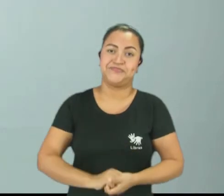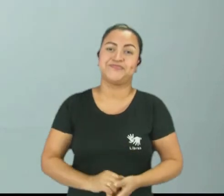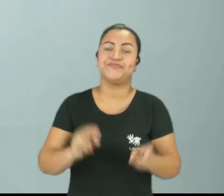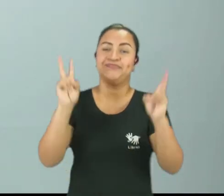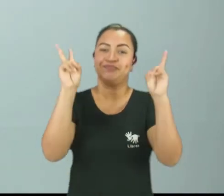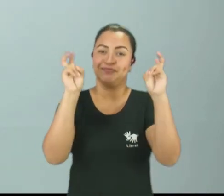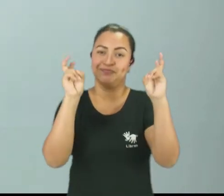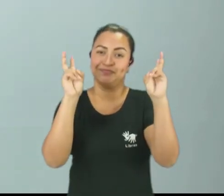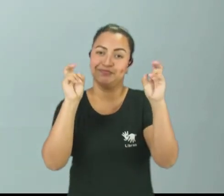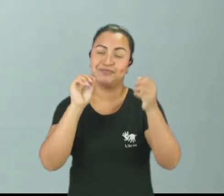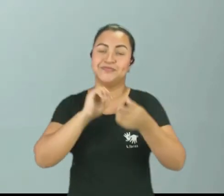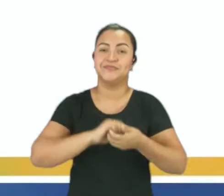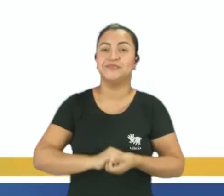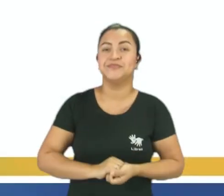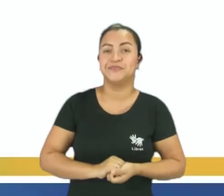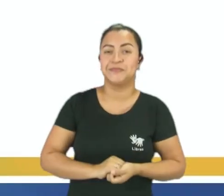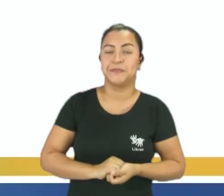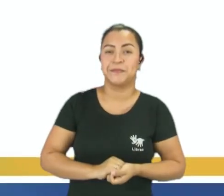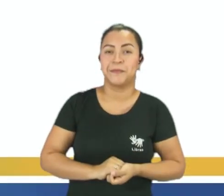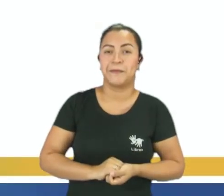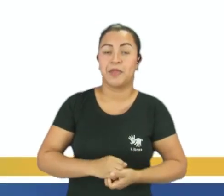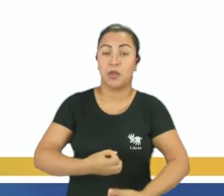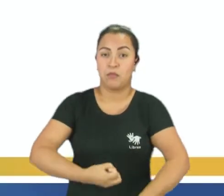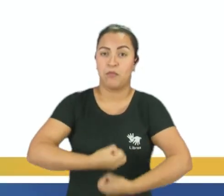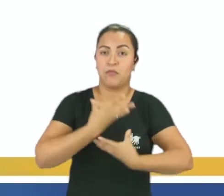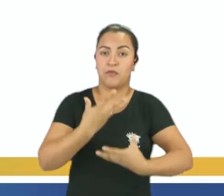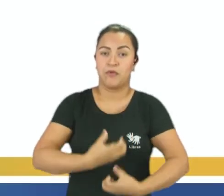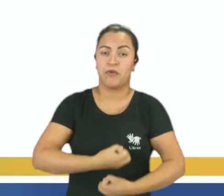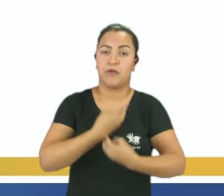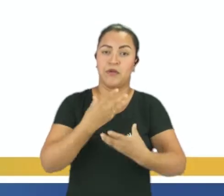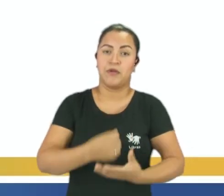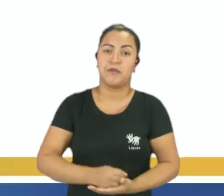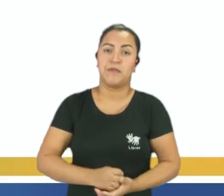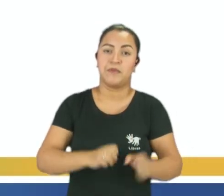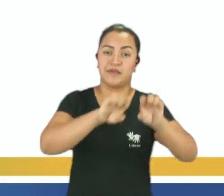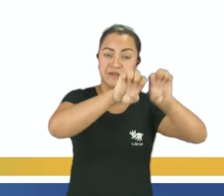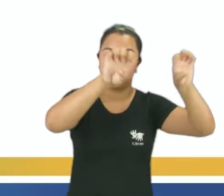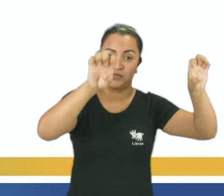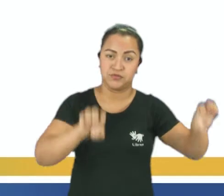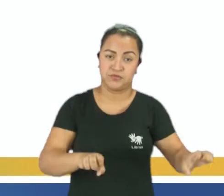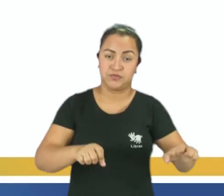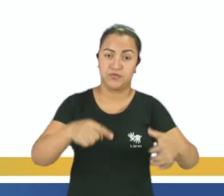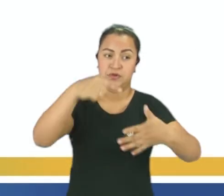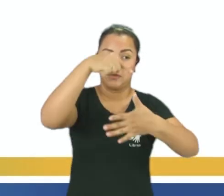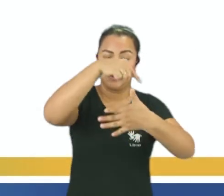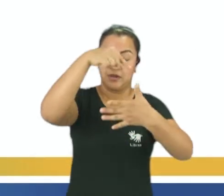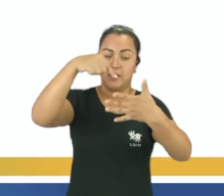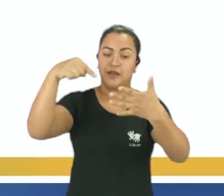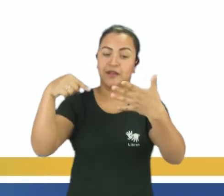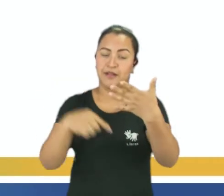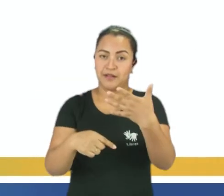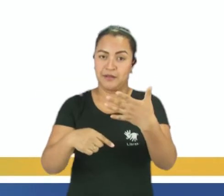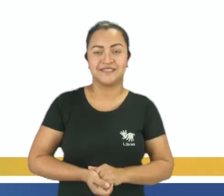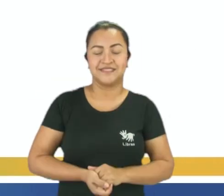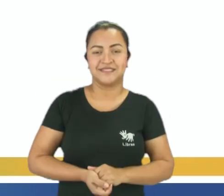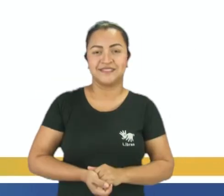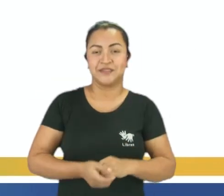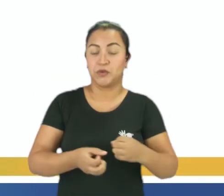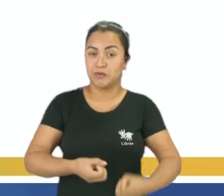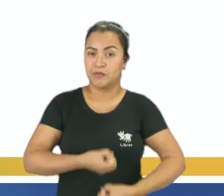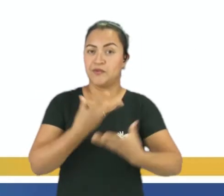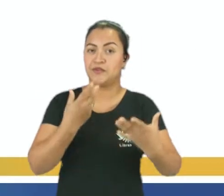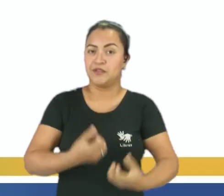nossa aula de hoje é poema, estrutura e elementos composicionais.